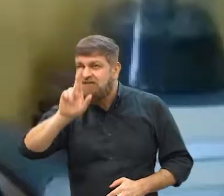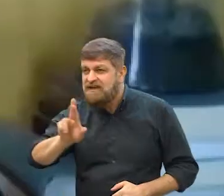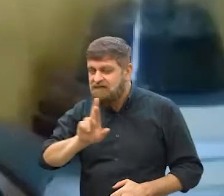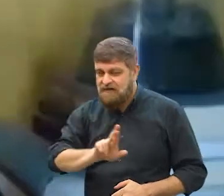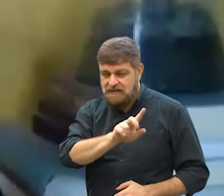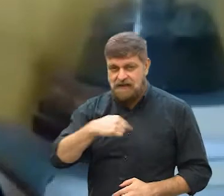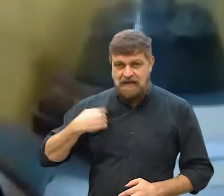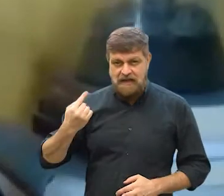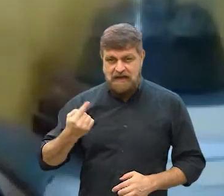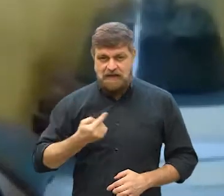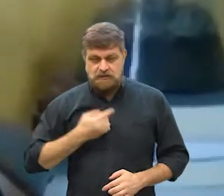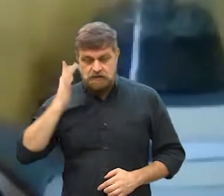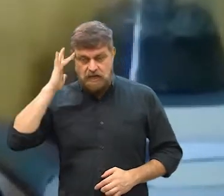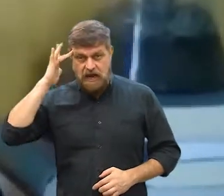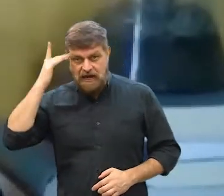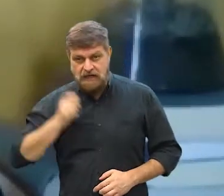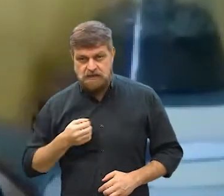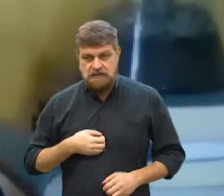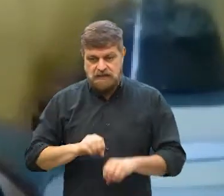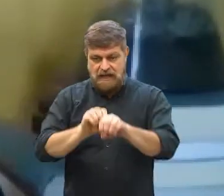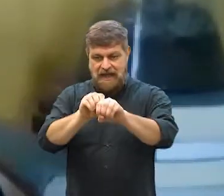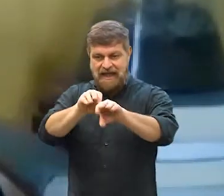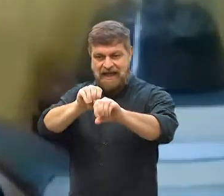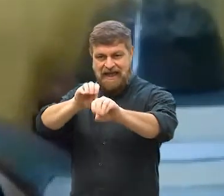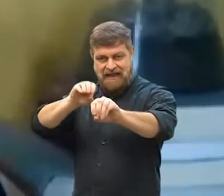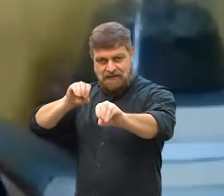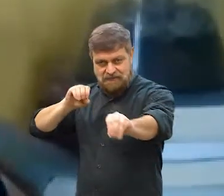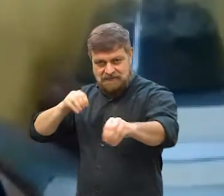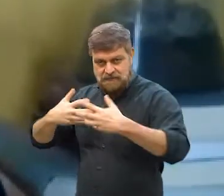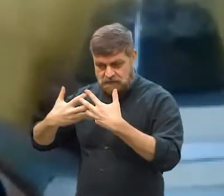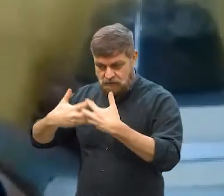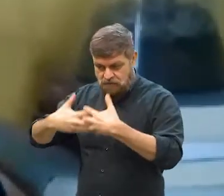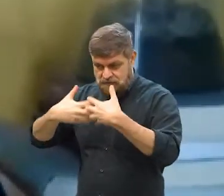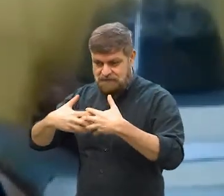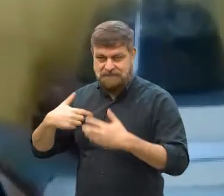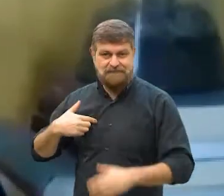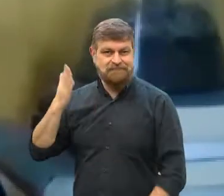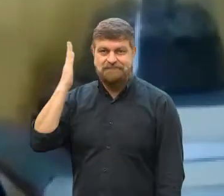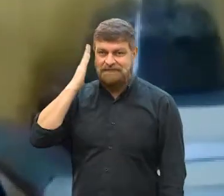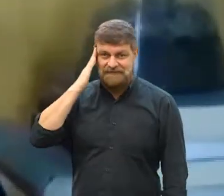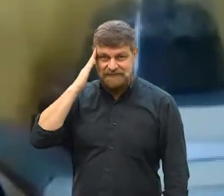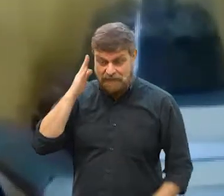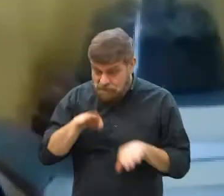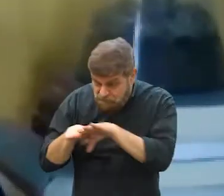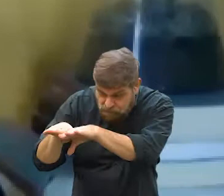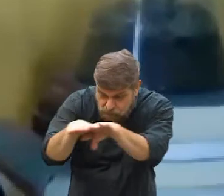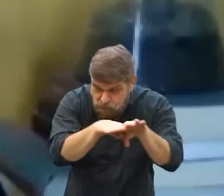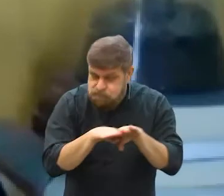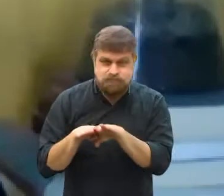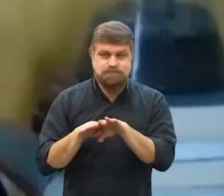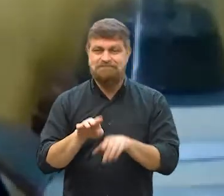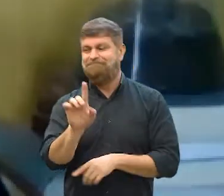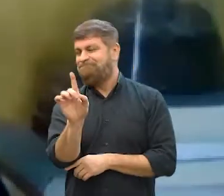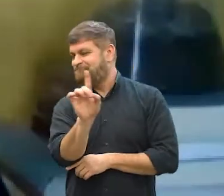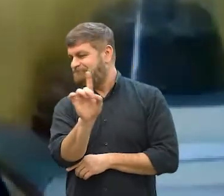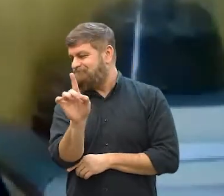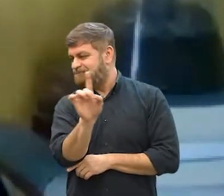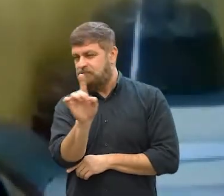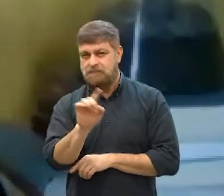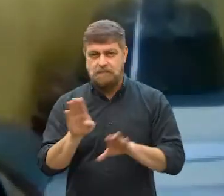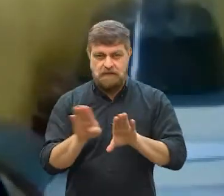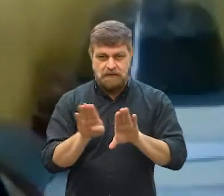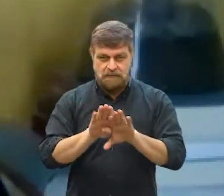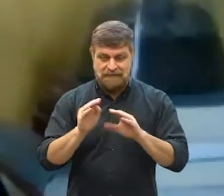fala a gente acha que a educação remota que ela tá funcionando a gente sabe que não funciona de uma de um determinado segmento